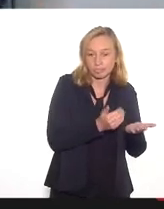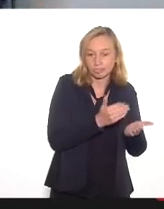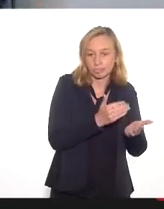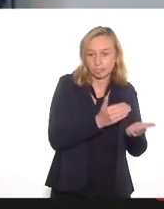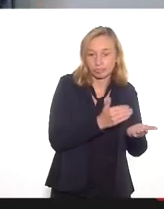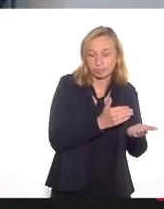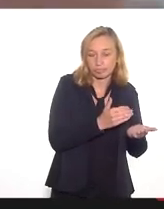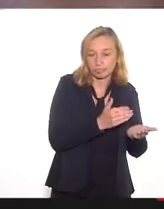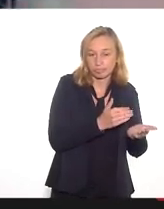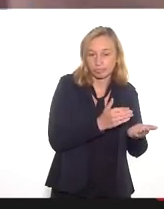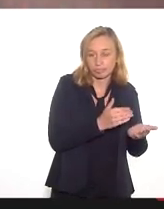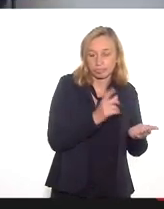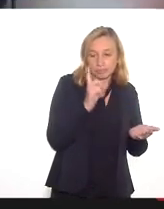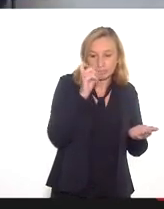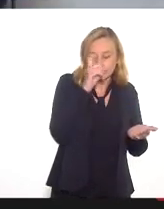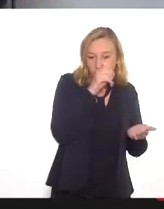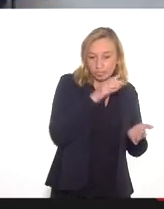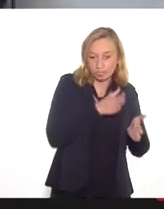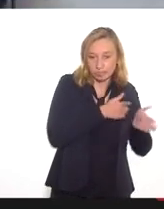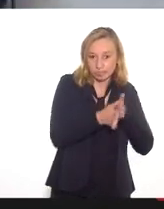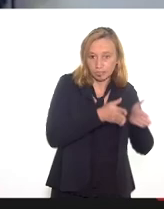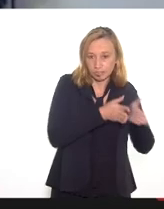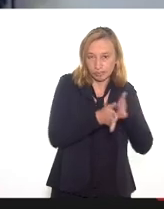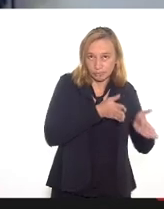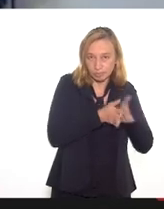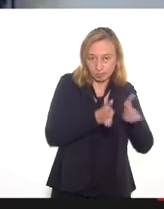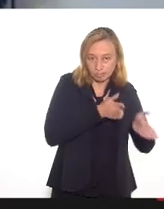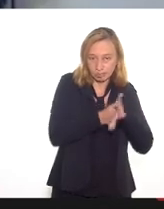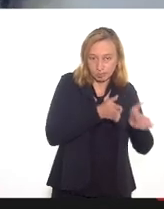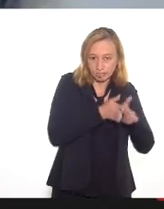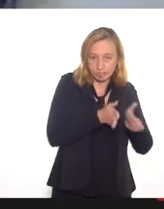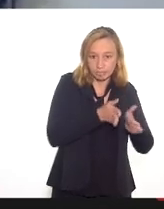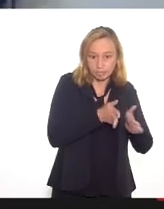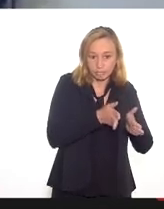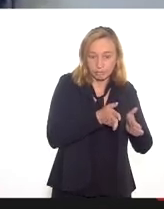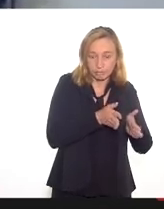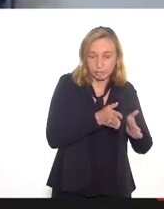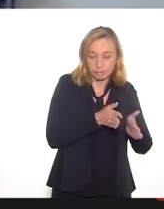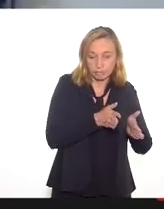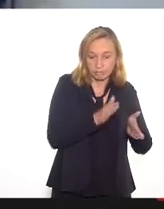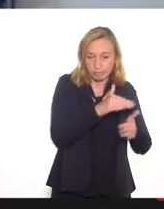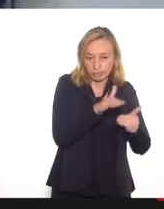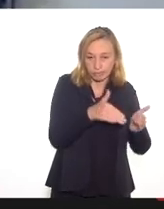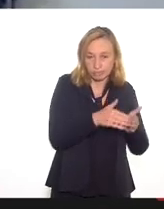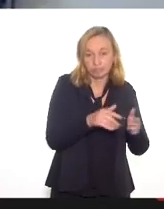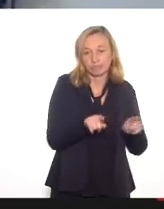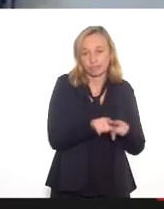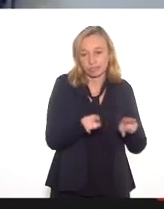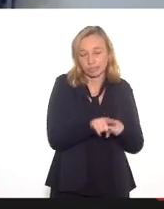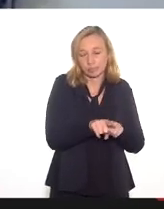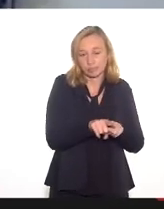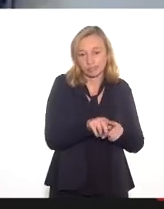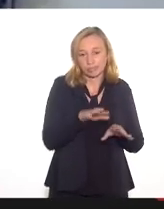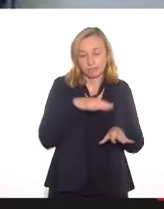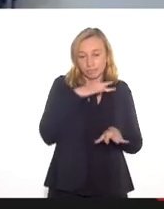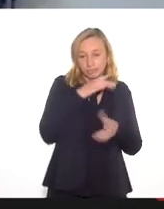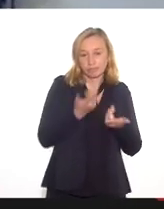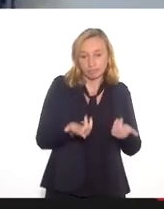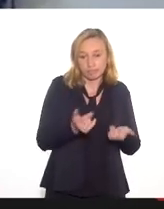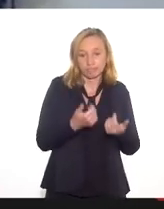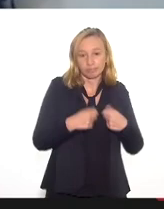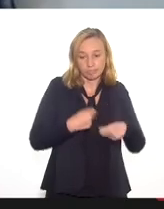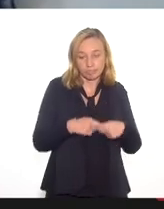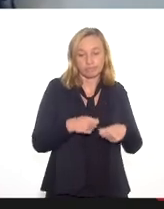suficiente e ao mesmo tempo crescentemente universal é um passo também na direção da renda básica que